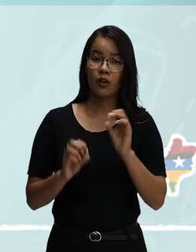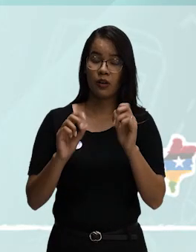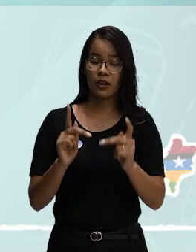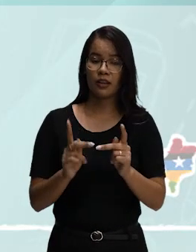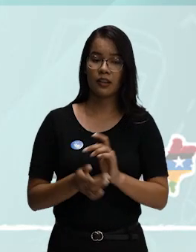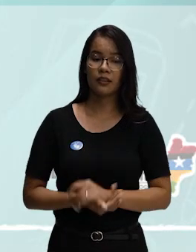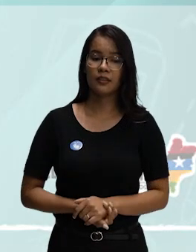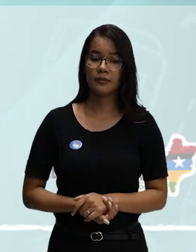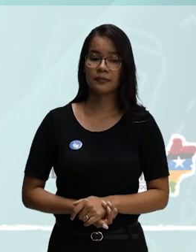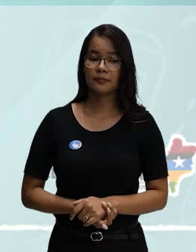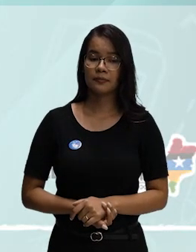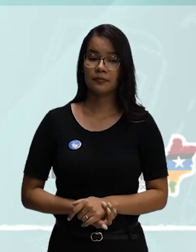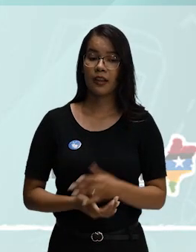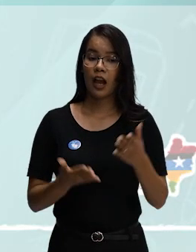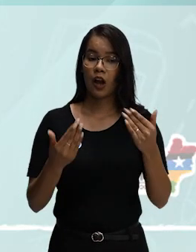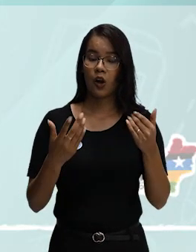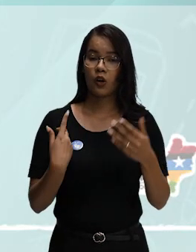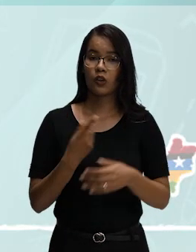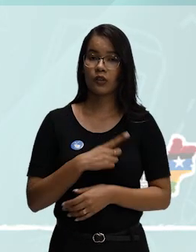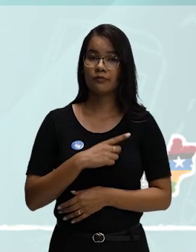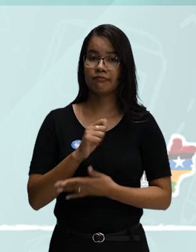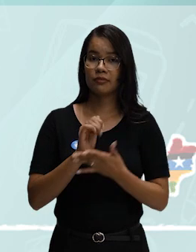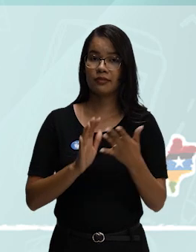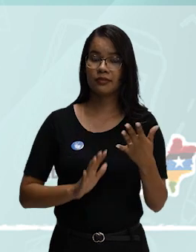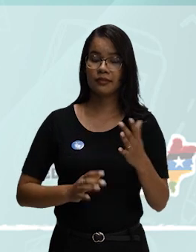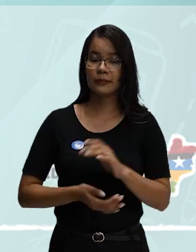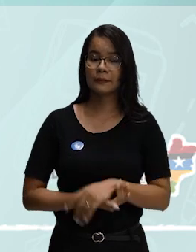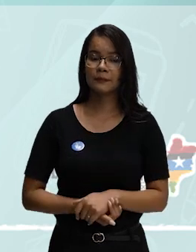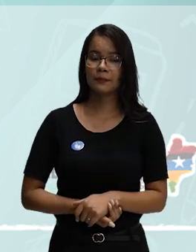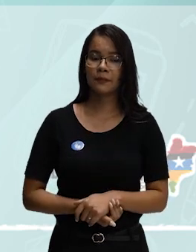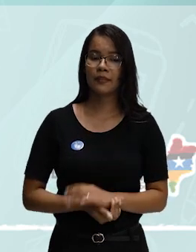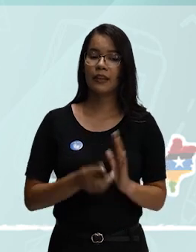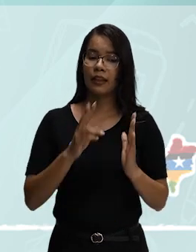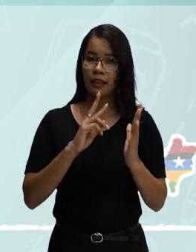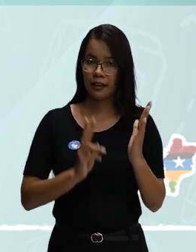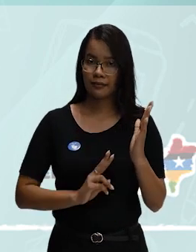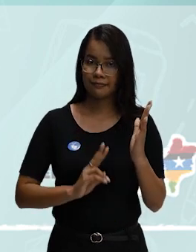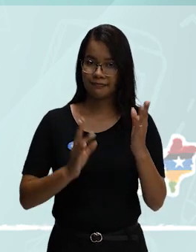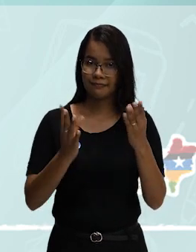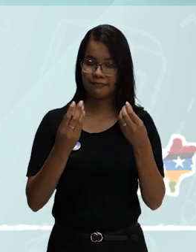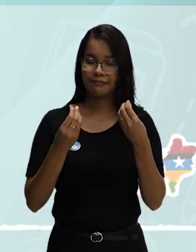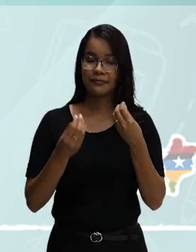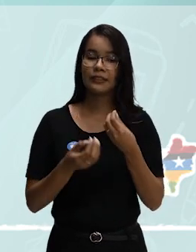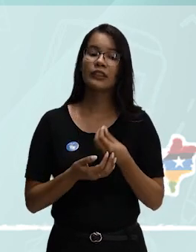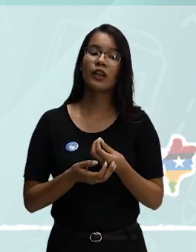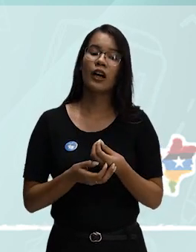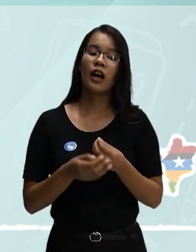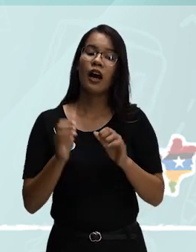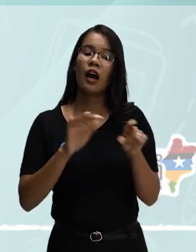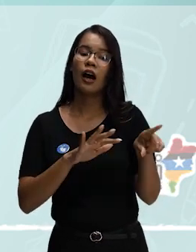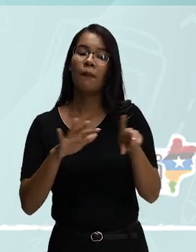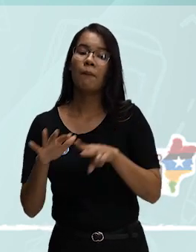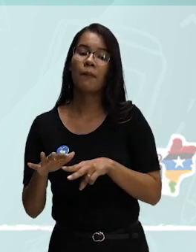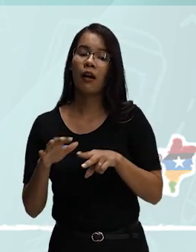certo? Vamos exercitar? Leiam comigo. A Semana de Arte Moderna, ocorrida em